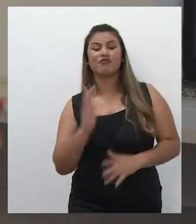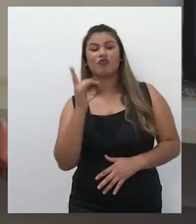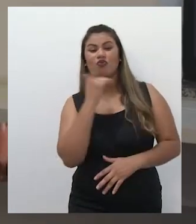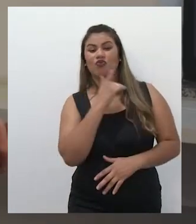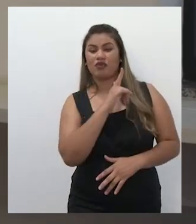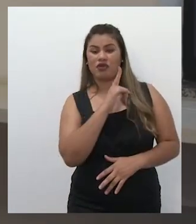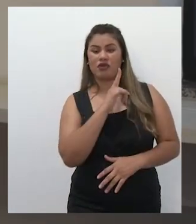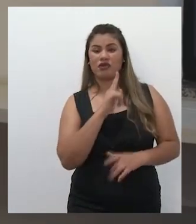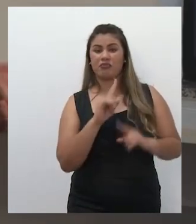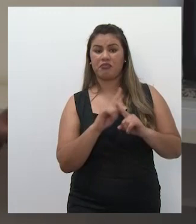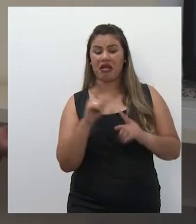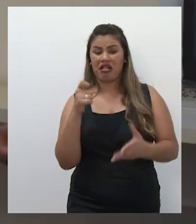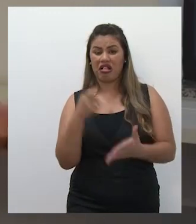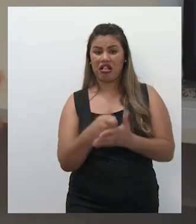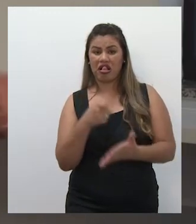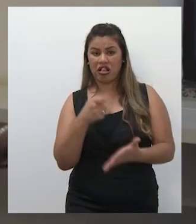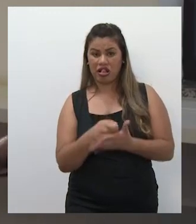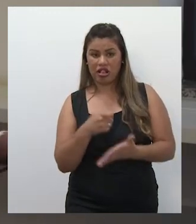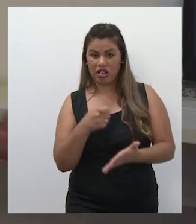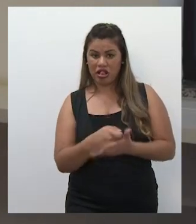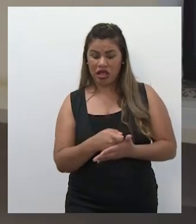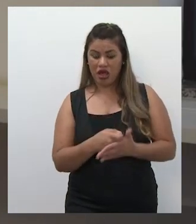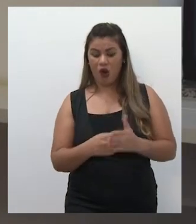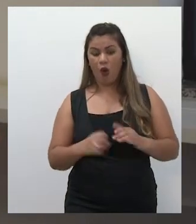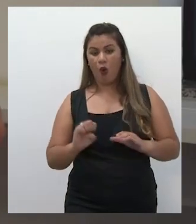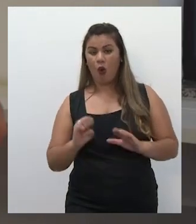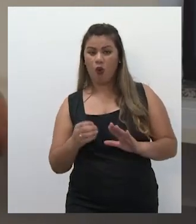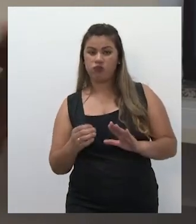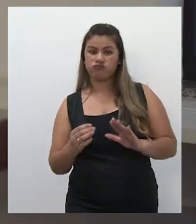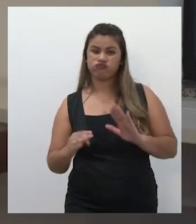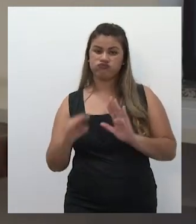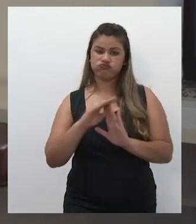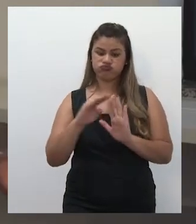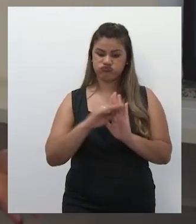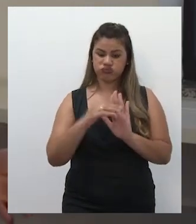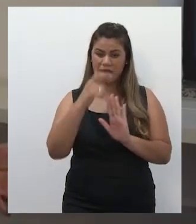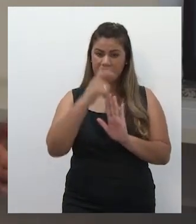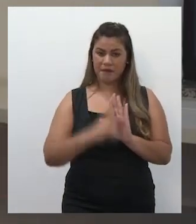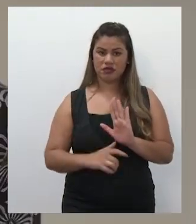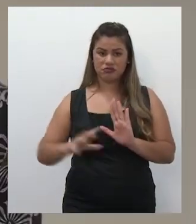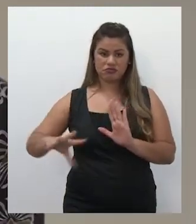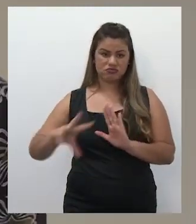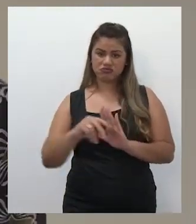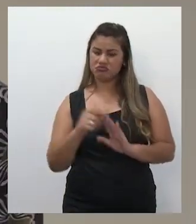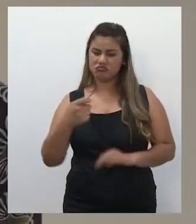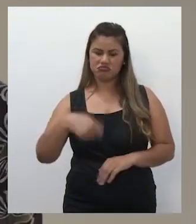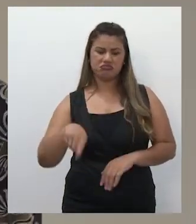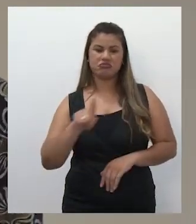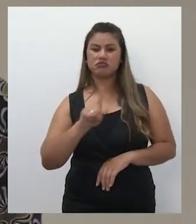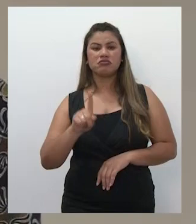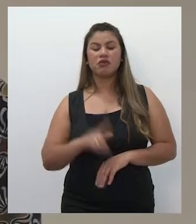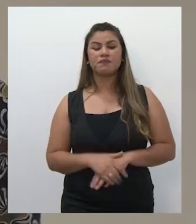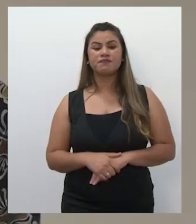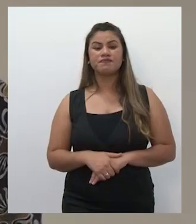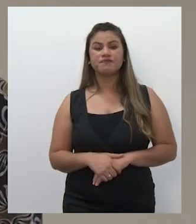mas sem necessariamente a gente precisar estabelecer um padrão para todo mundo, né? Então,